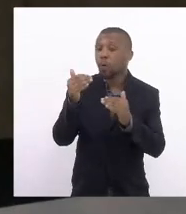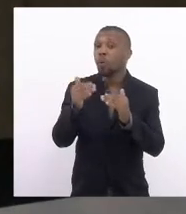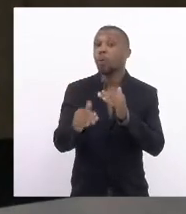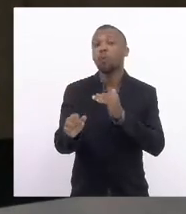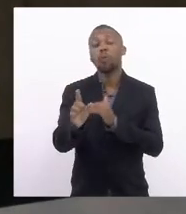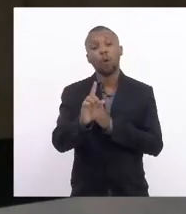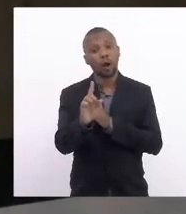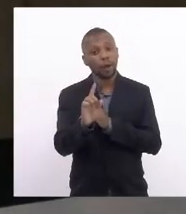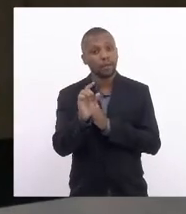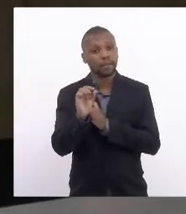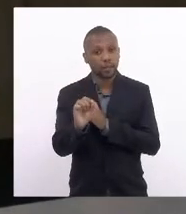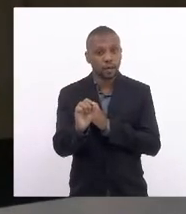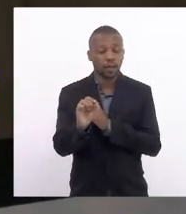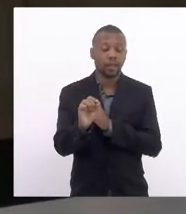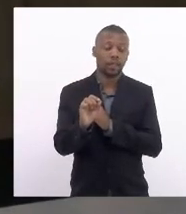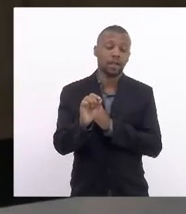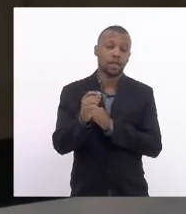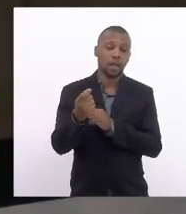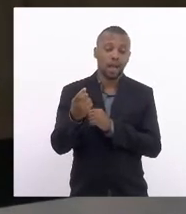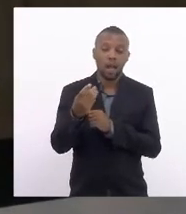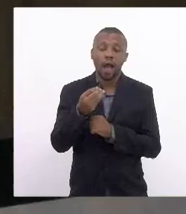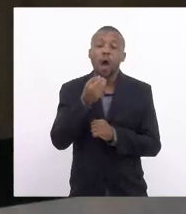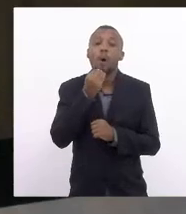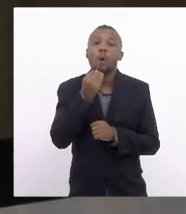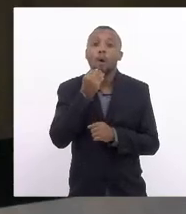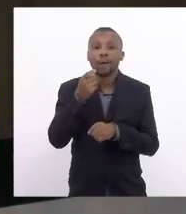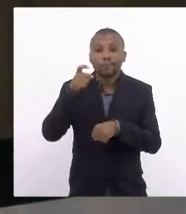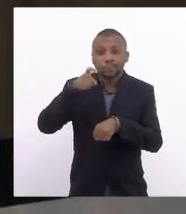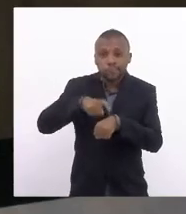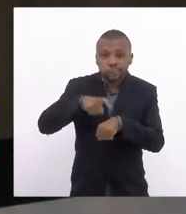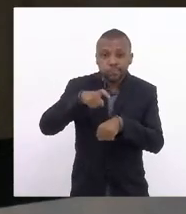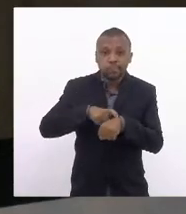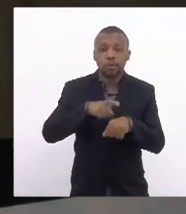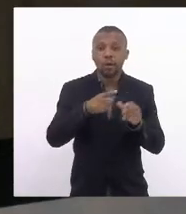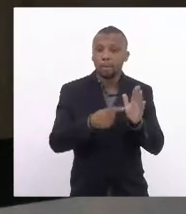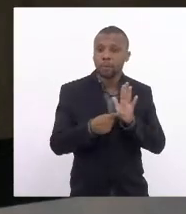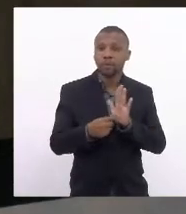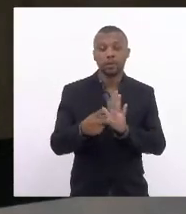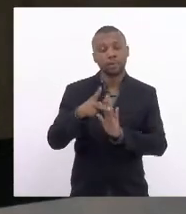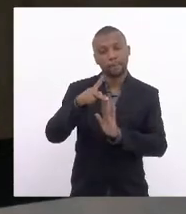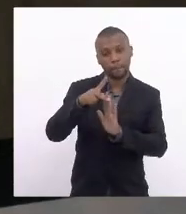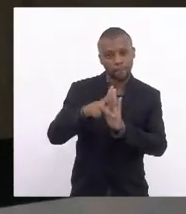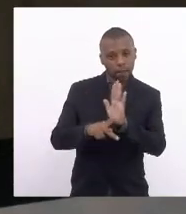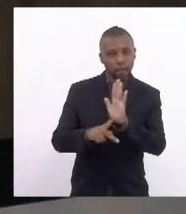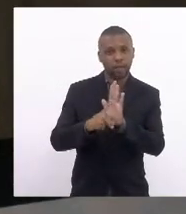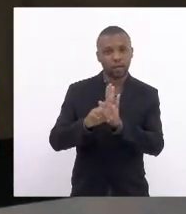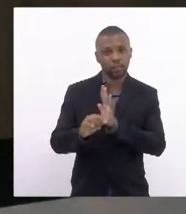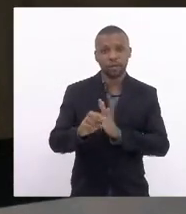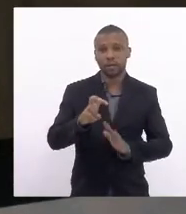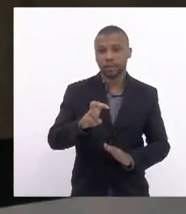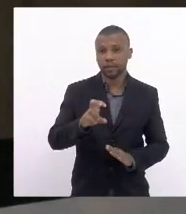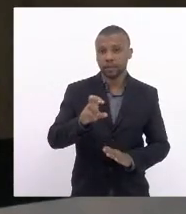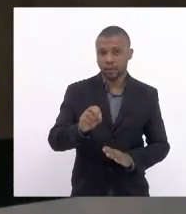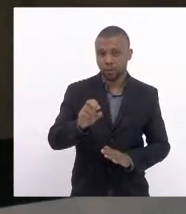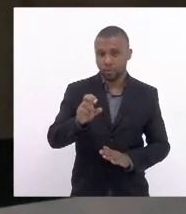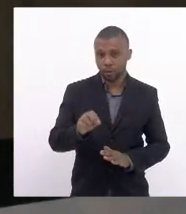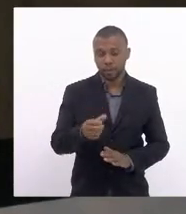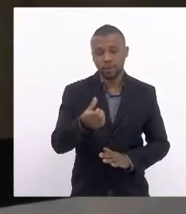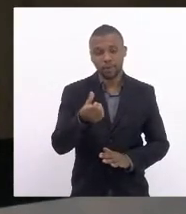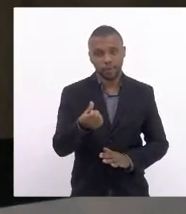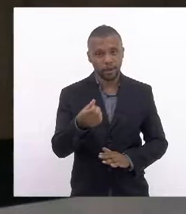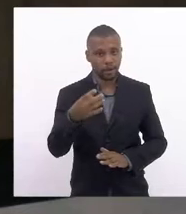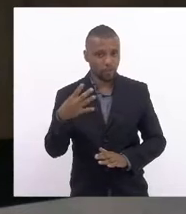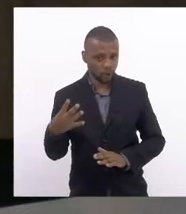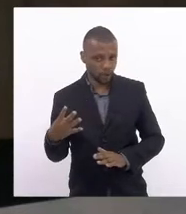oportuna a ideia trazida pelo PL, que está sendo, PL 5064, que está sendo,